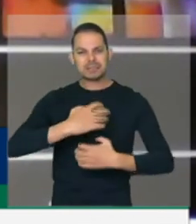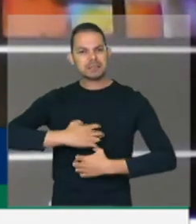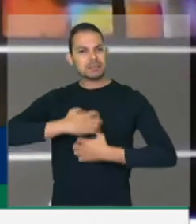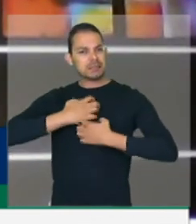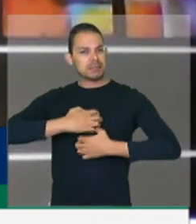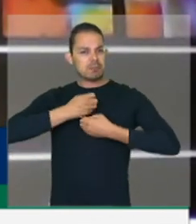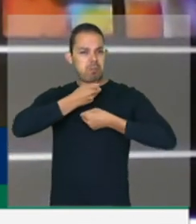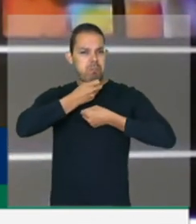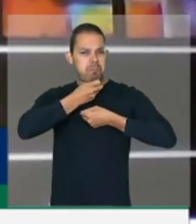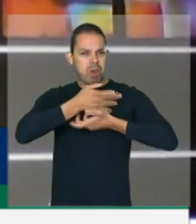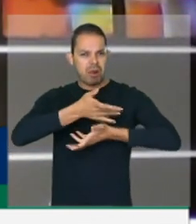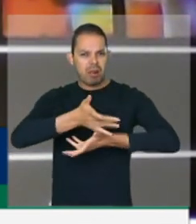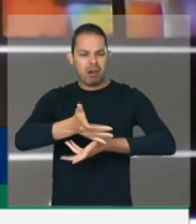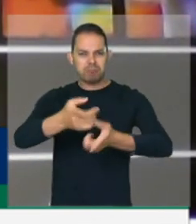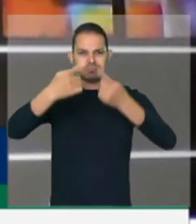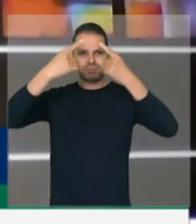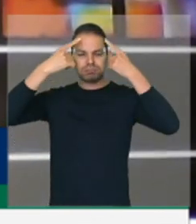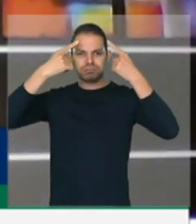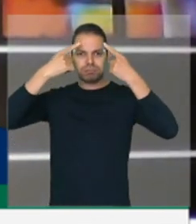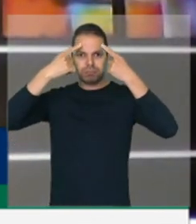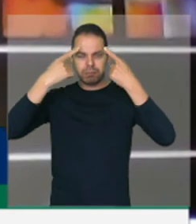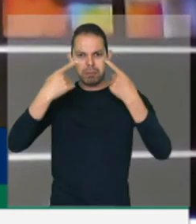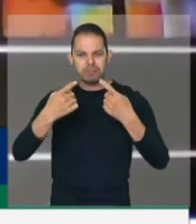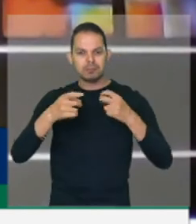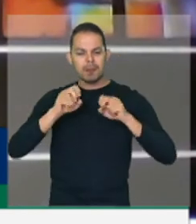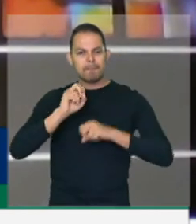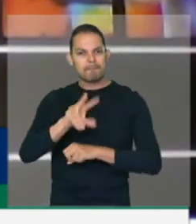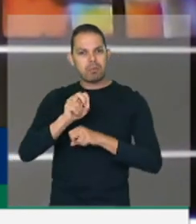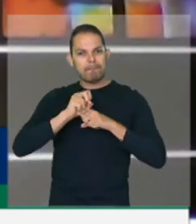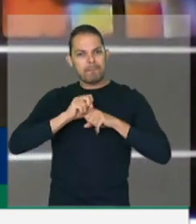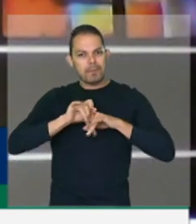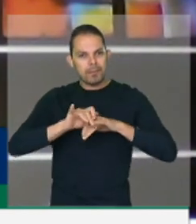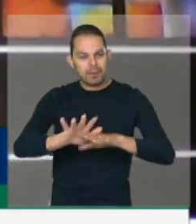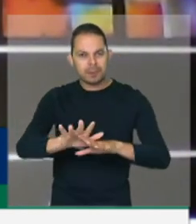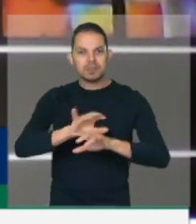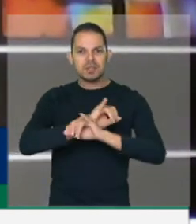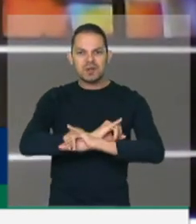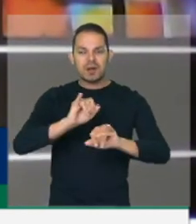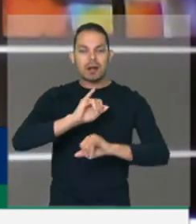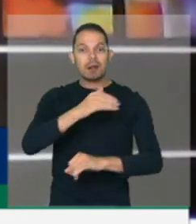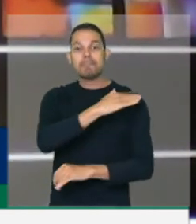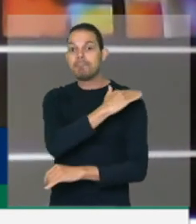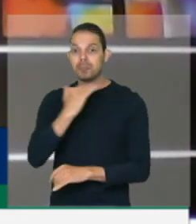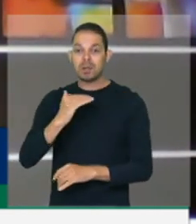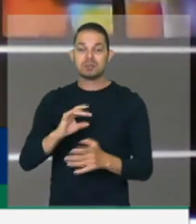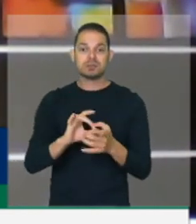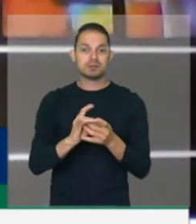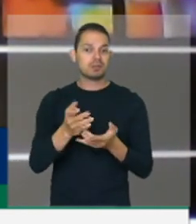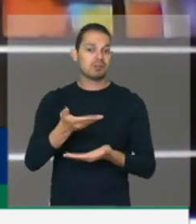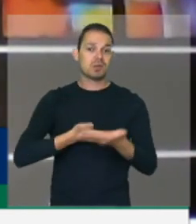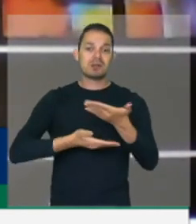raivosa, virulenta, pregando a morte da democracia.